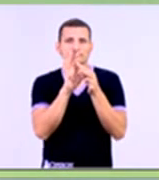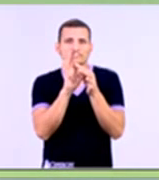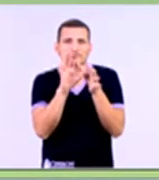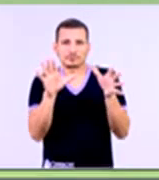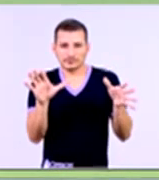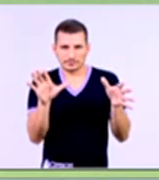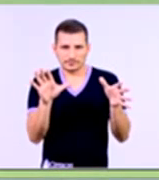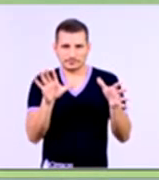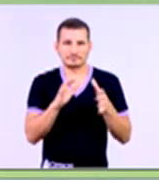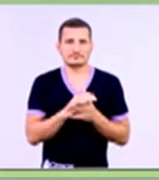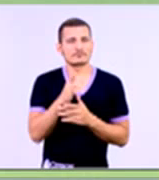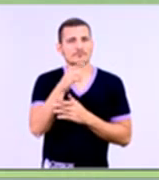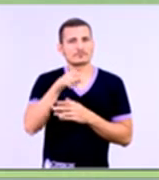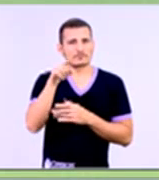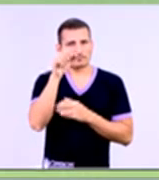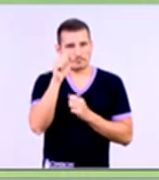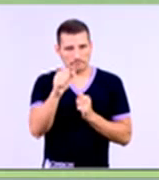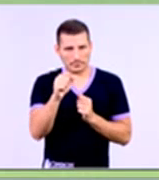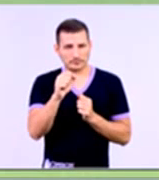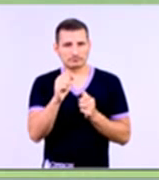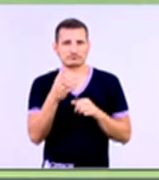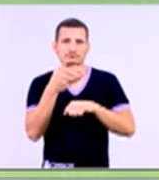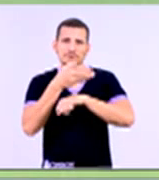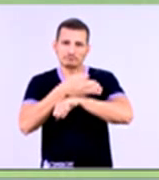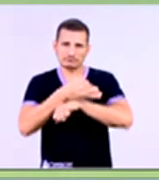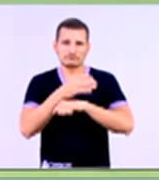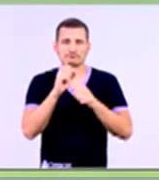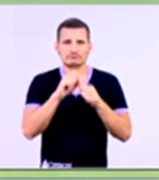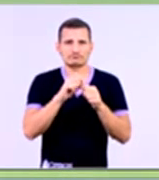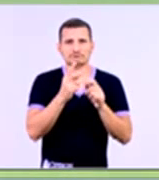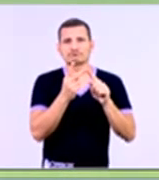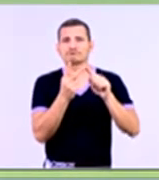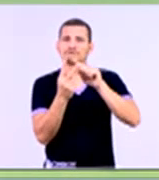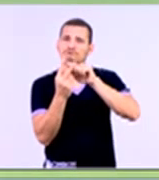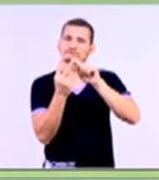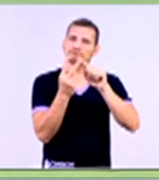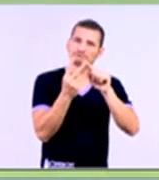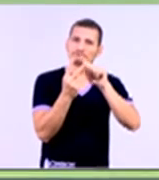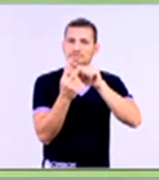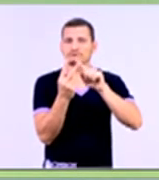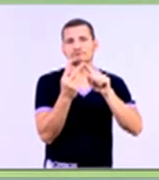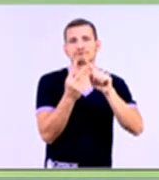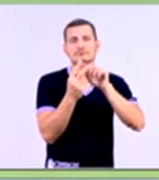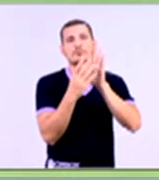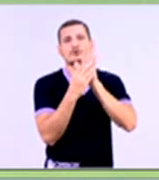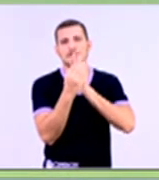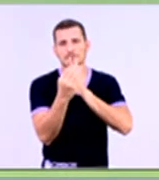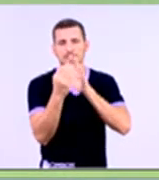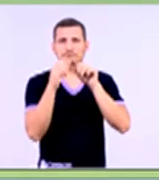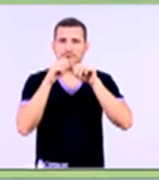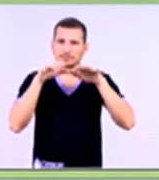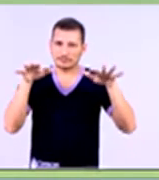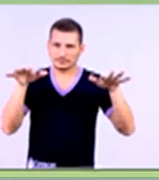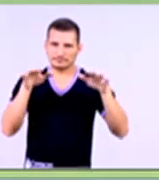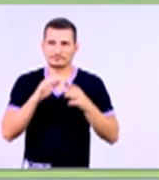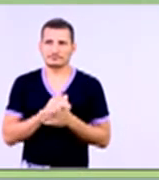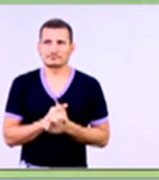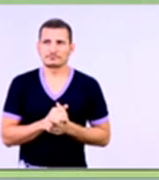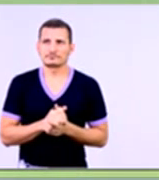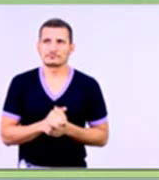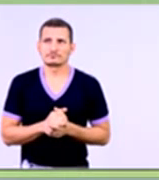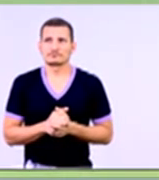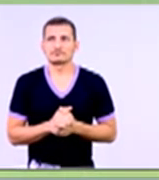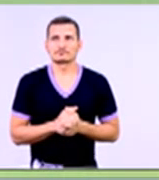disponibilizado. Vocês podem entrar e fazer os dois modelos de publicação. Tanto o Content